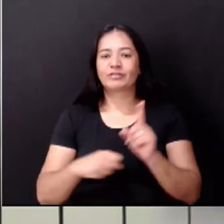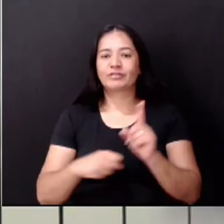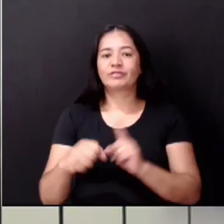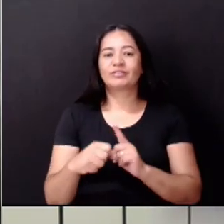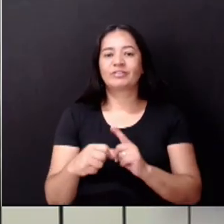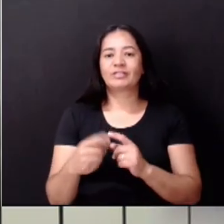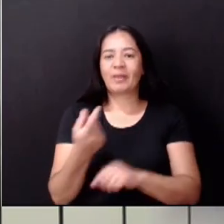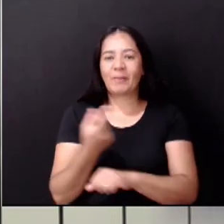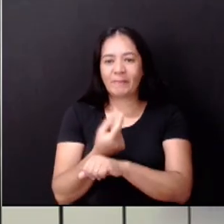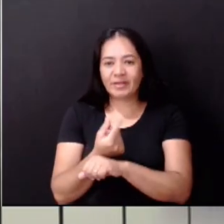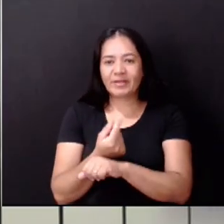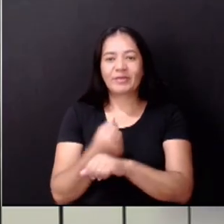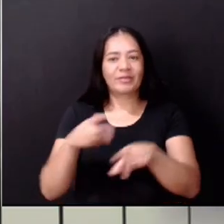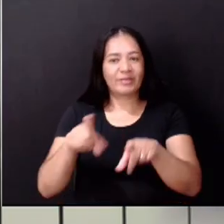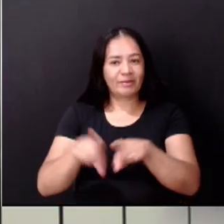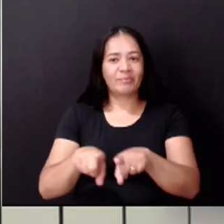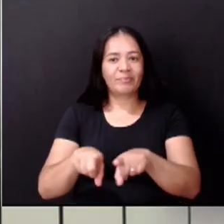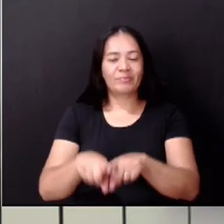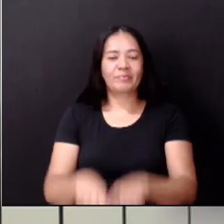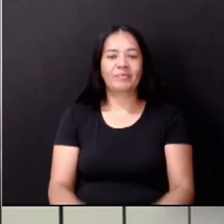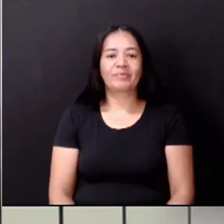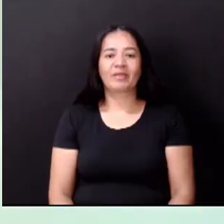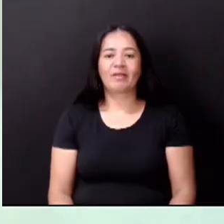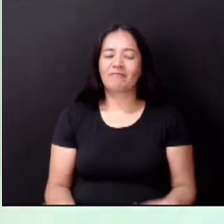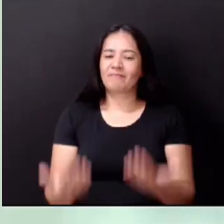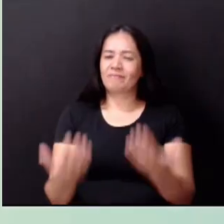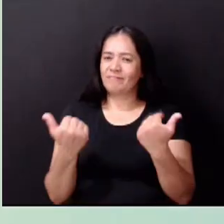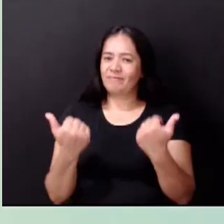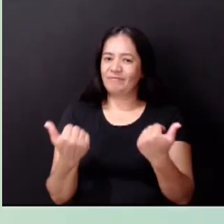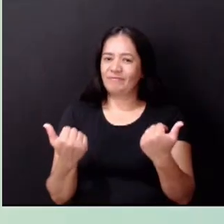circular. A partir de agora é o Giro Ambiental.